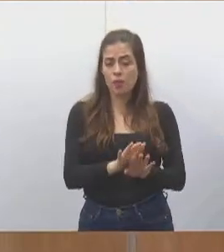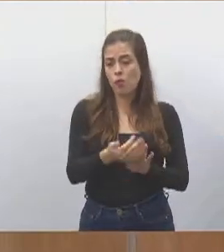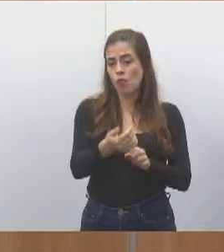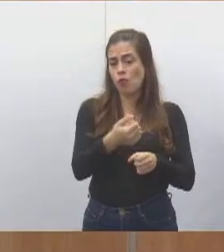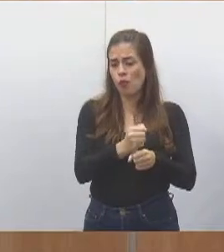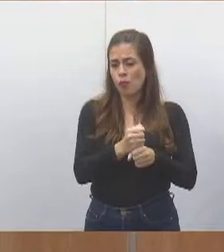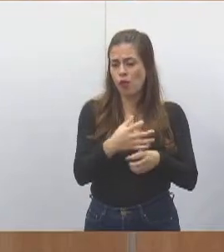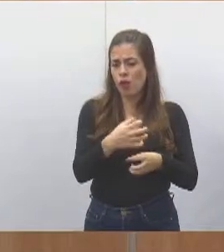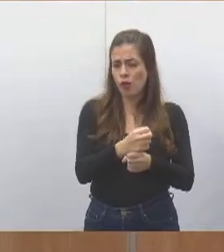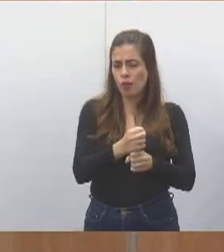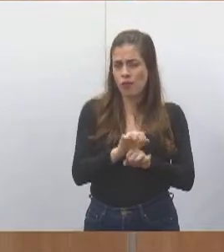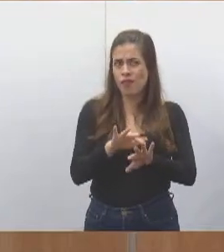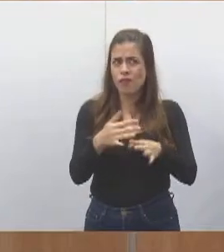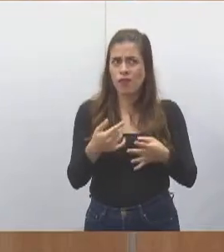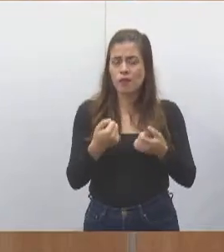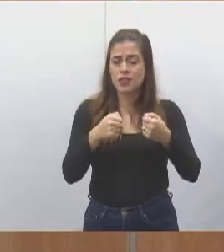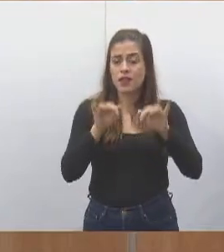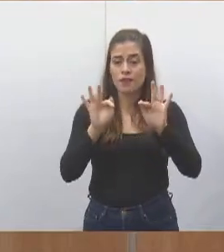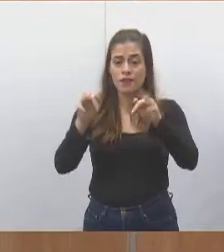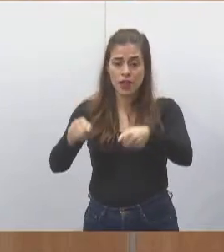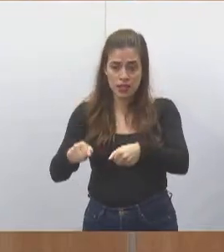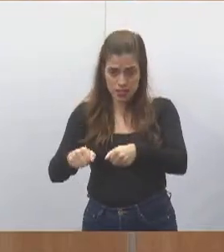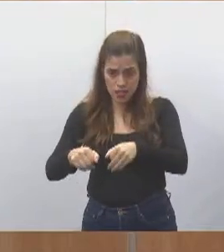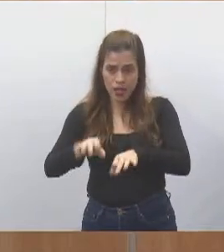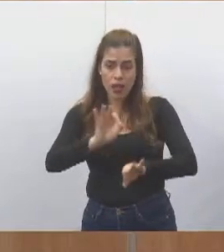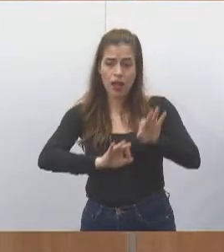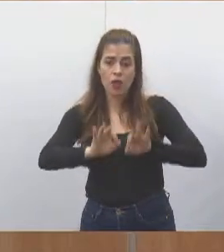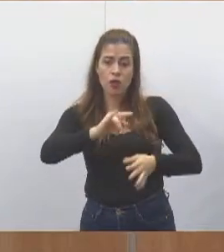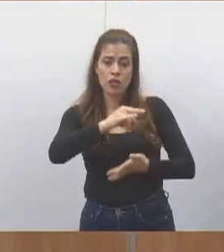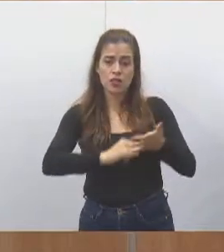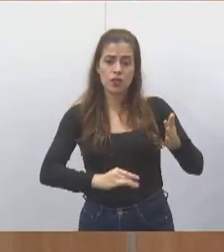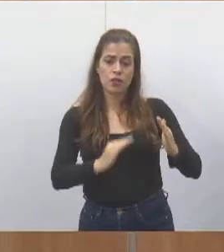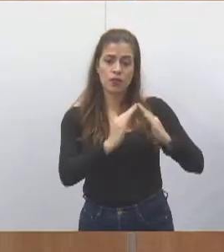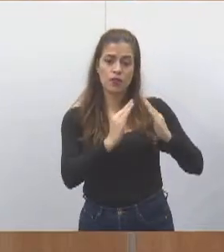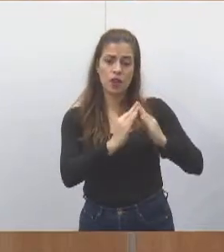demandas, a gente precisa finalizar a regularização fundiária.